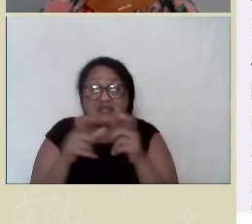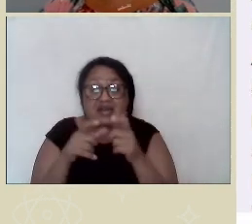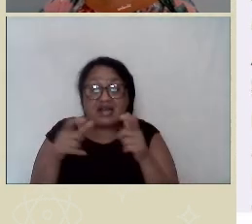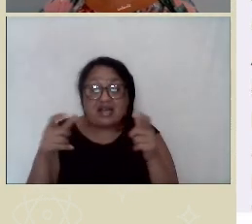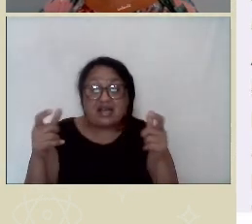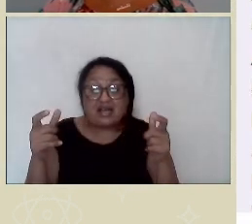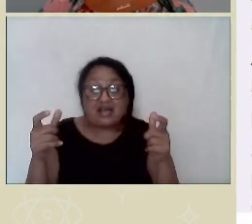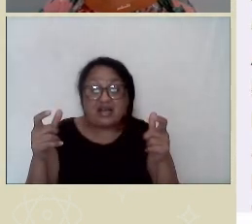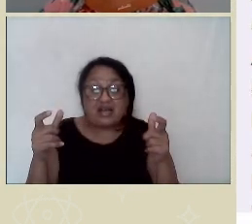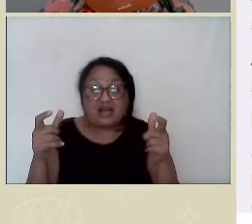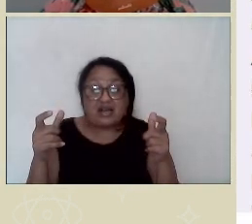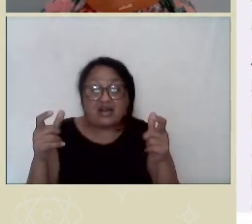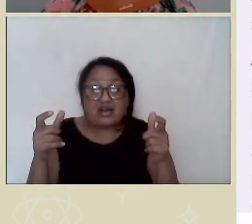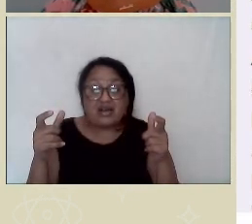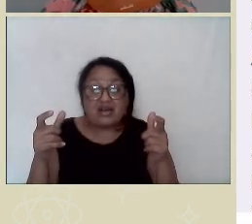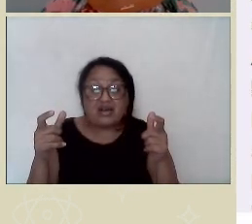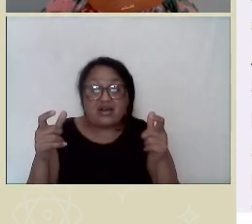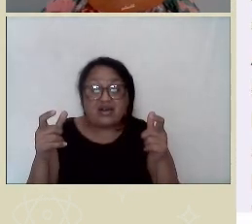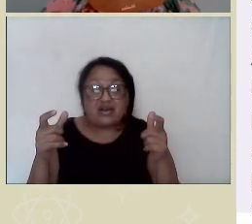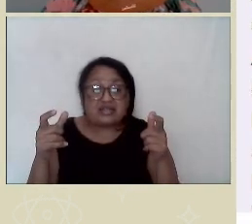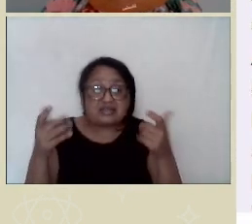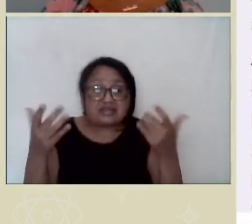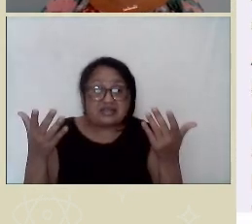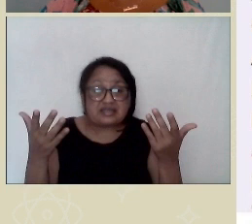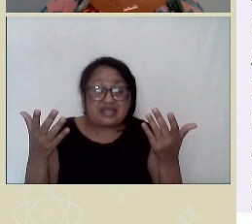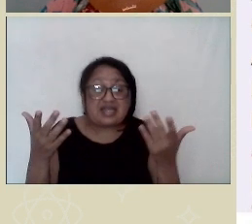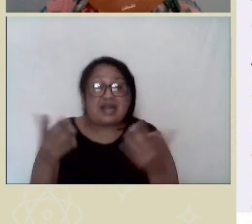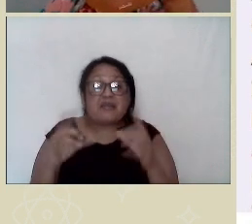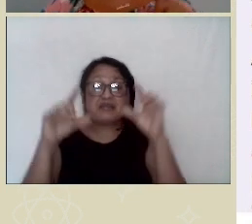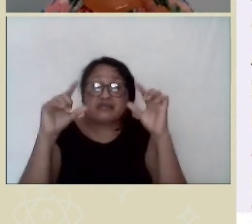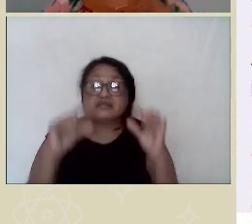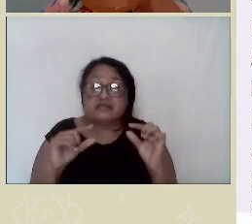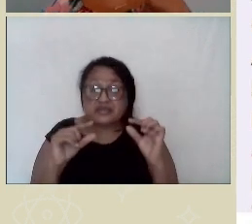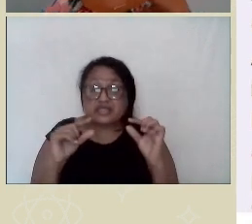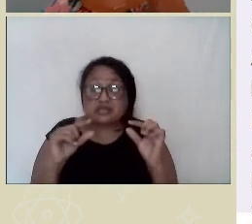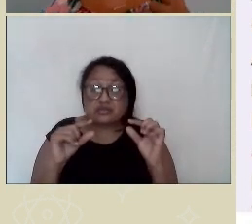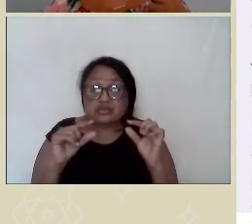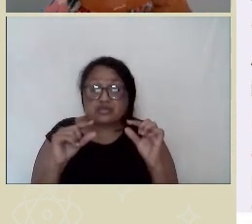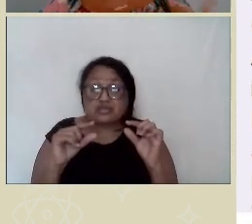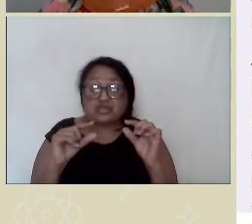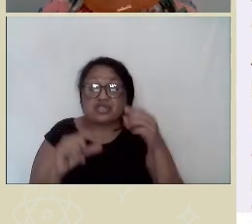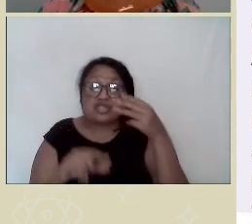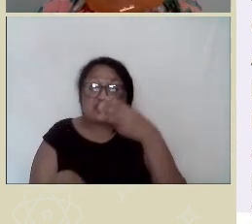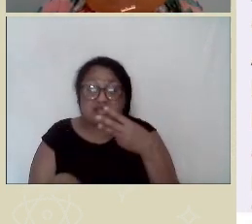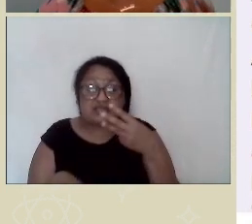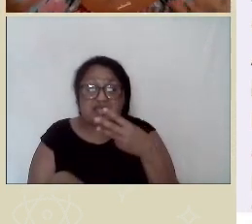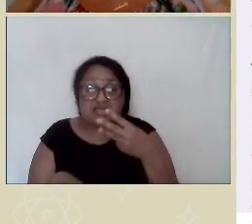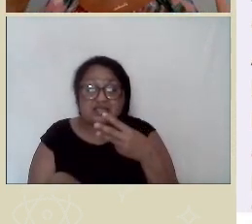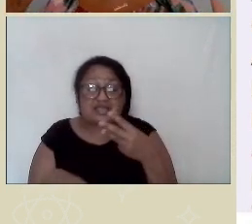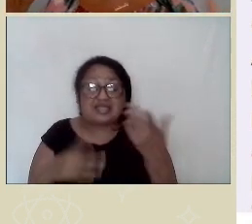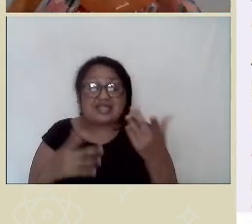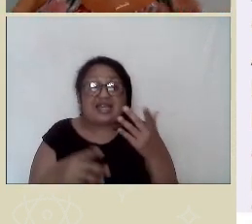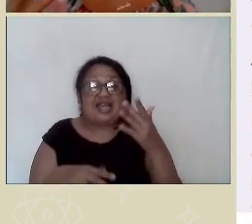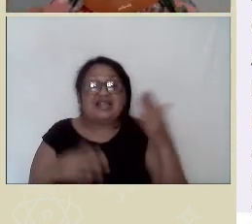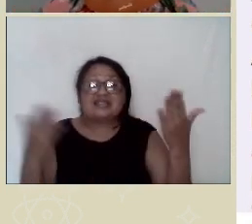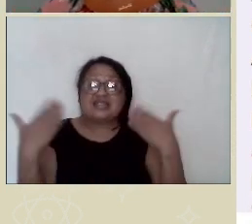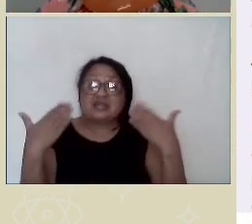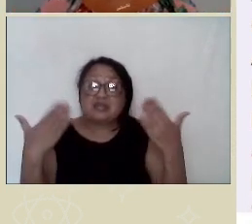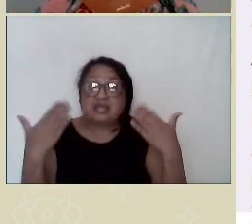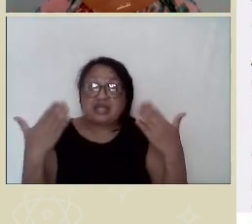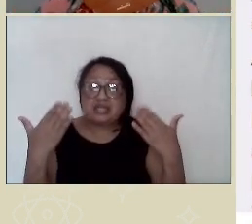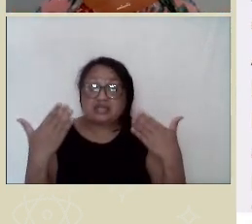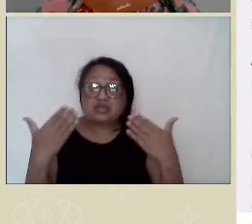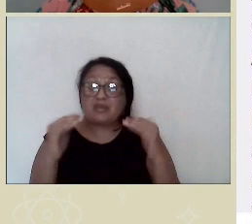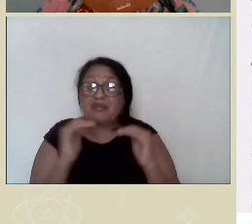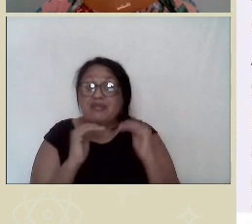registrada do gelo era de menos 3,3 graus centígrados 2 graus maior que a temperatura anual média do ar